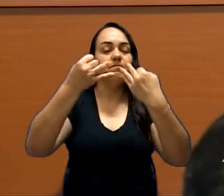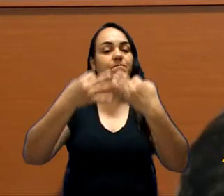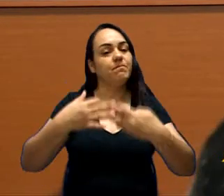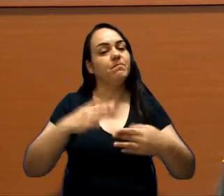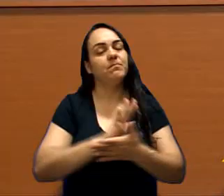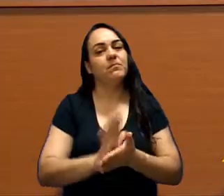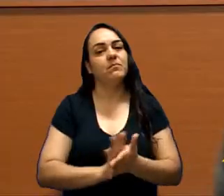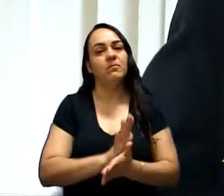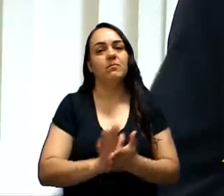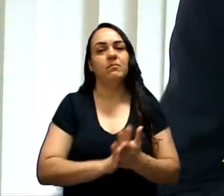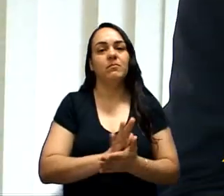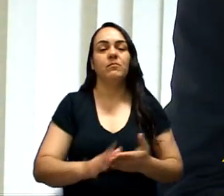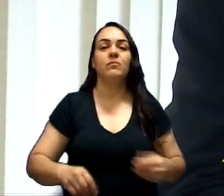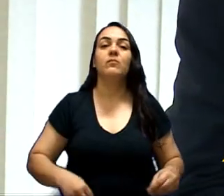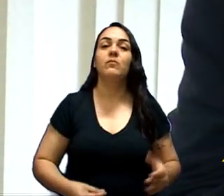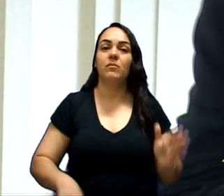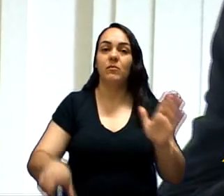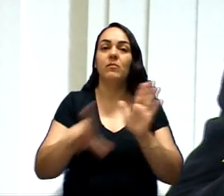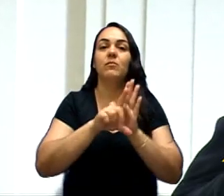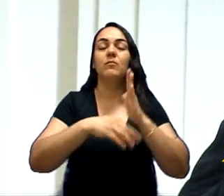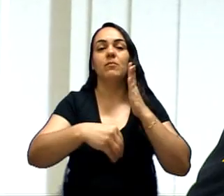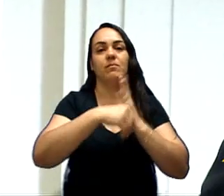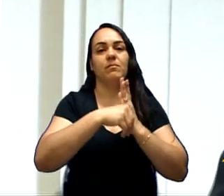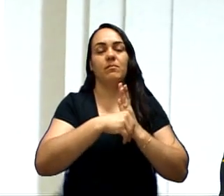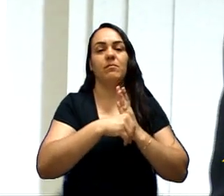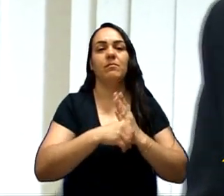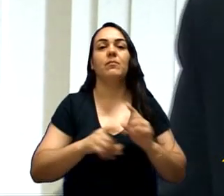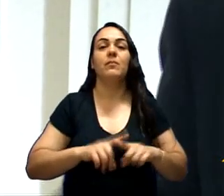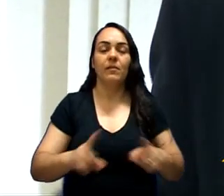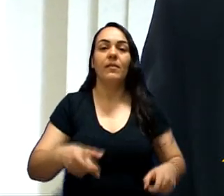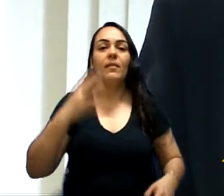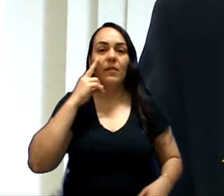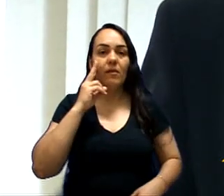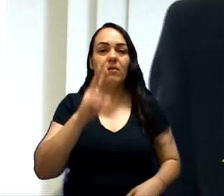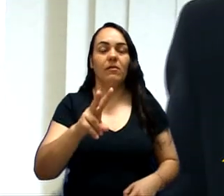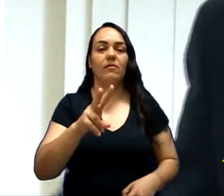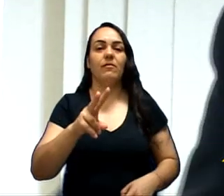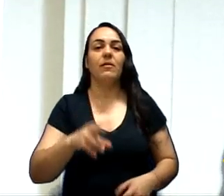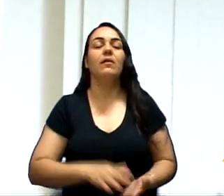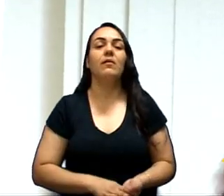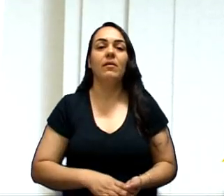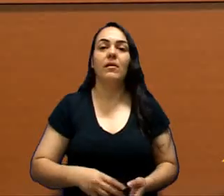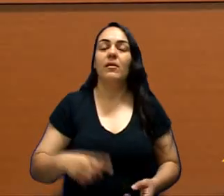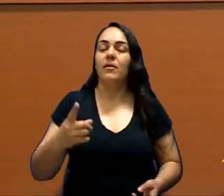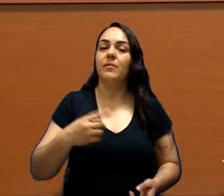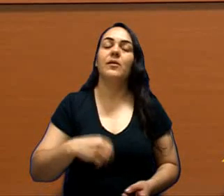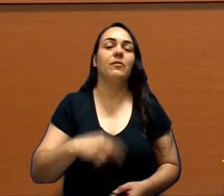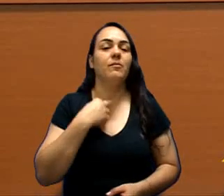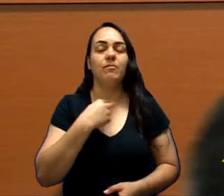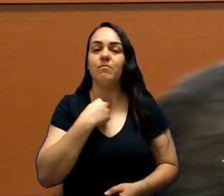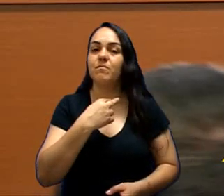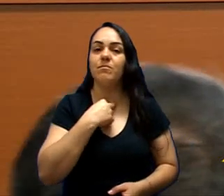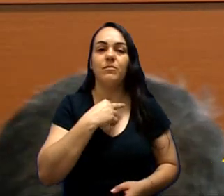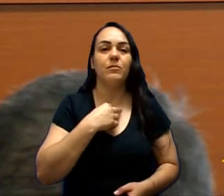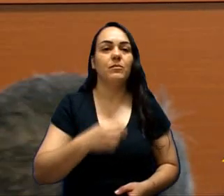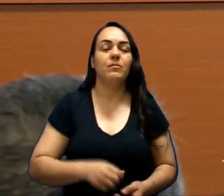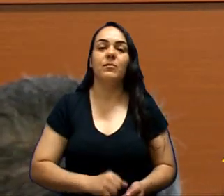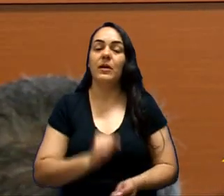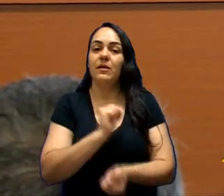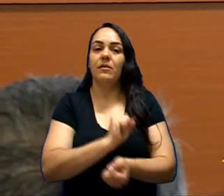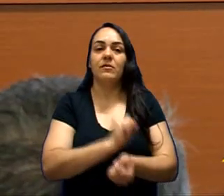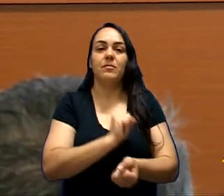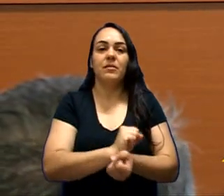bom. Hudson, que ainda bom, bem, viu? Que ainda bem. Que bom ver essa sua viu? Independência. Obrigado, e presidente. E a gente não podia esperar outra coisa, Hudson, porque